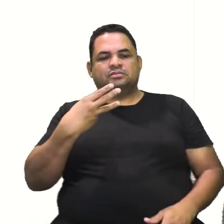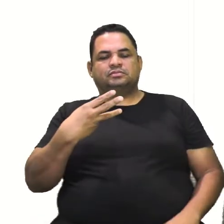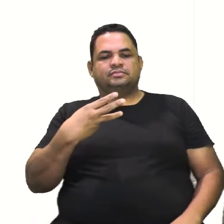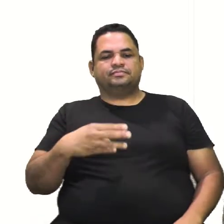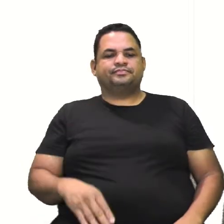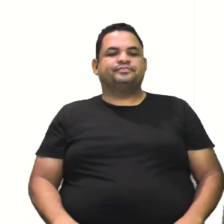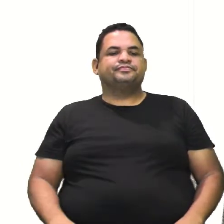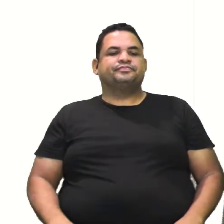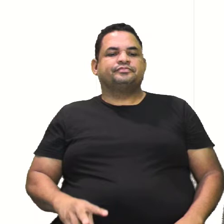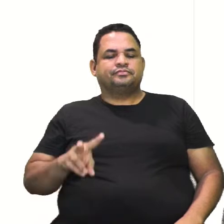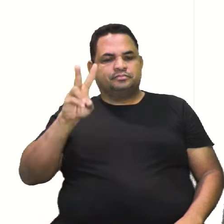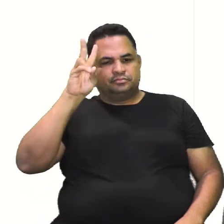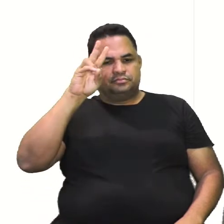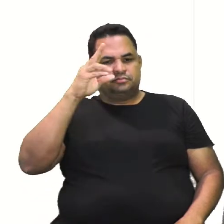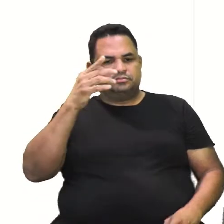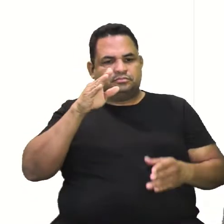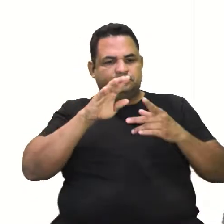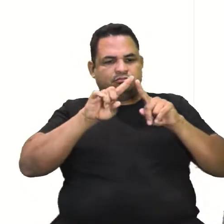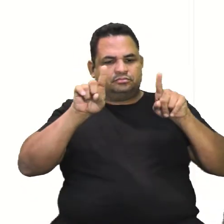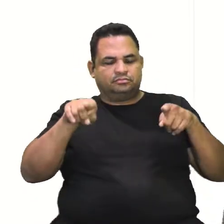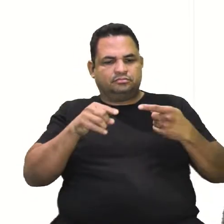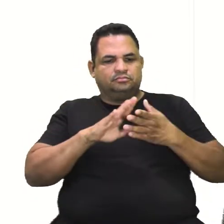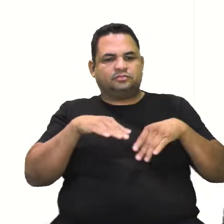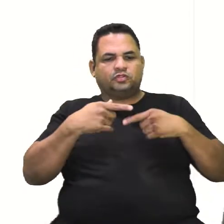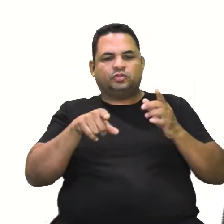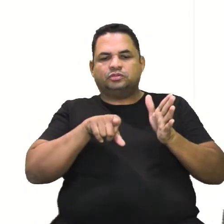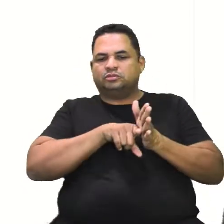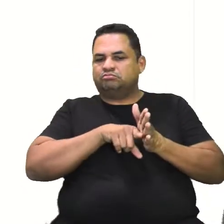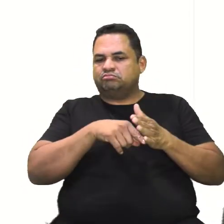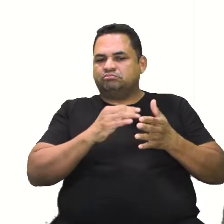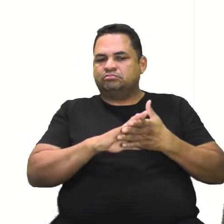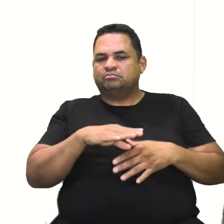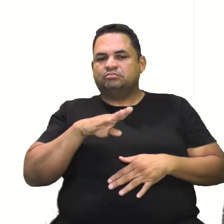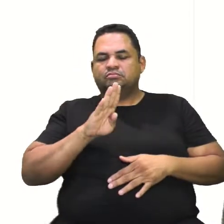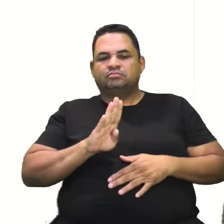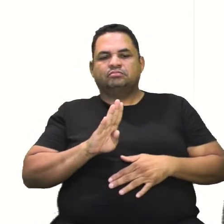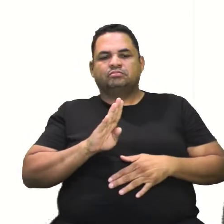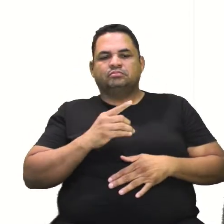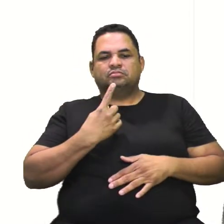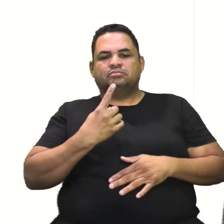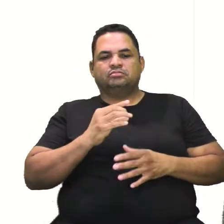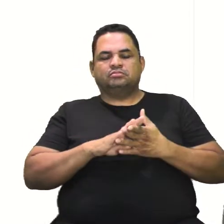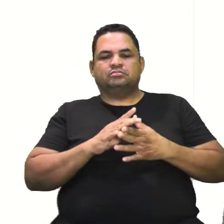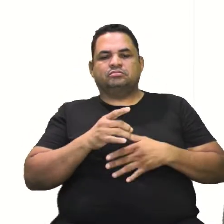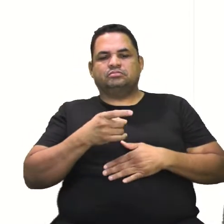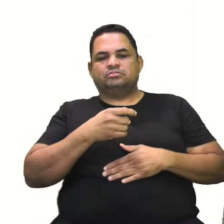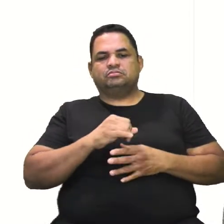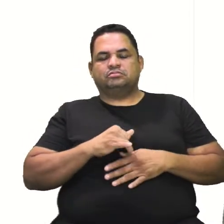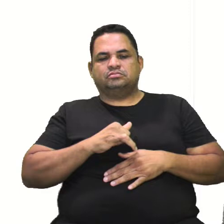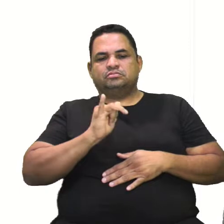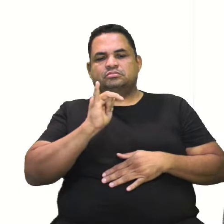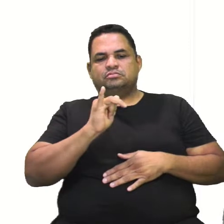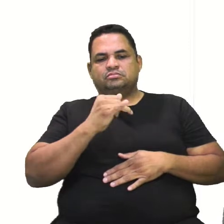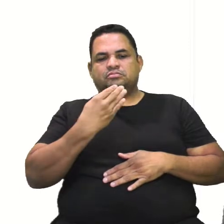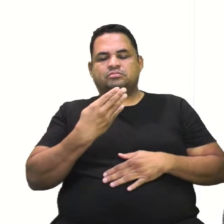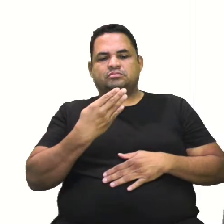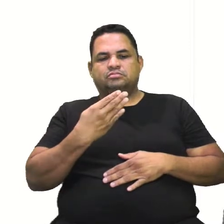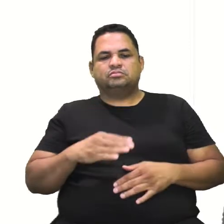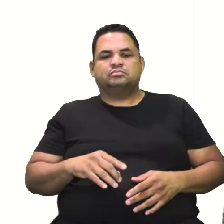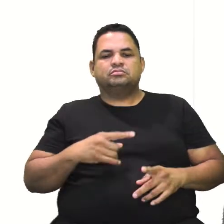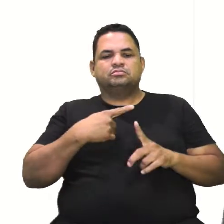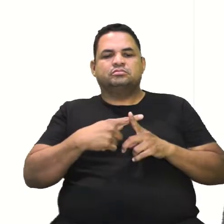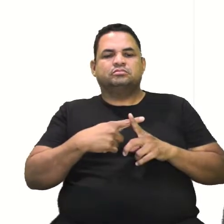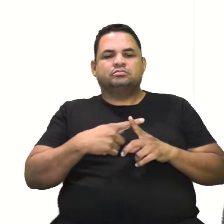3. Menos 3. Lembrando sempre de colocar entre parênteses quando é negativo, né? Quem é o B? O B é 1. Quem é o Y do ponto?